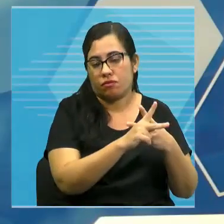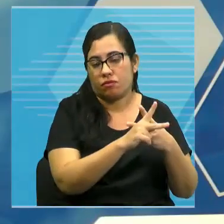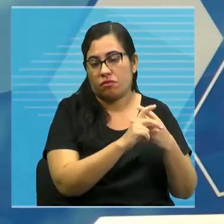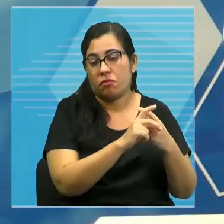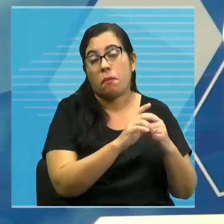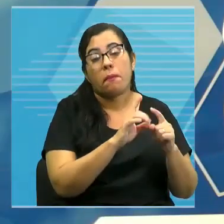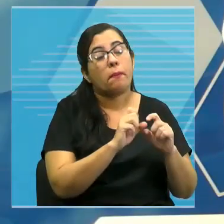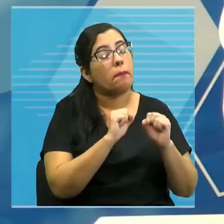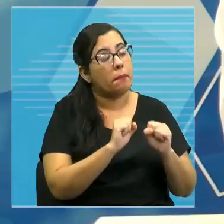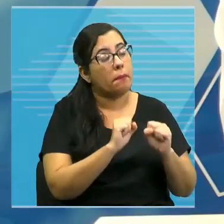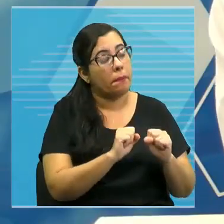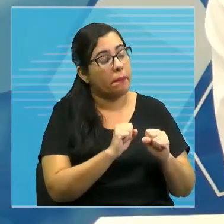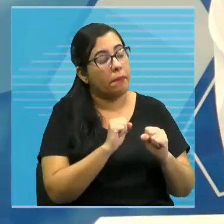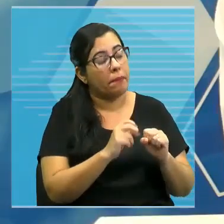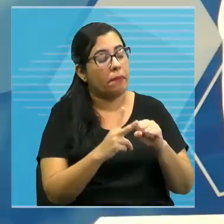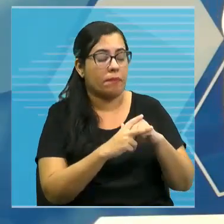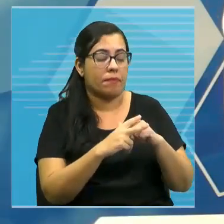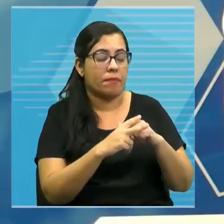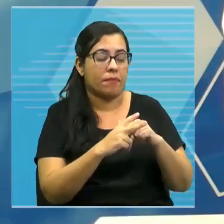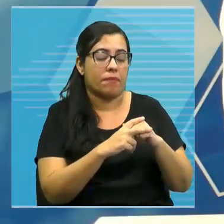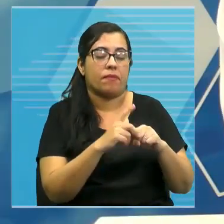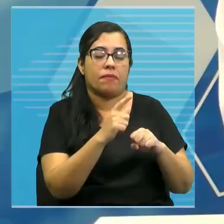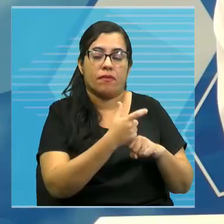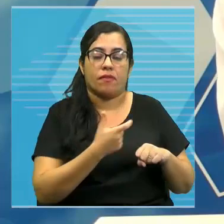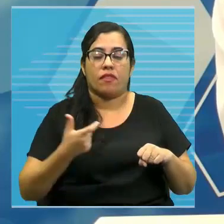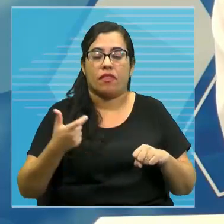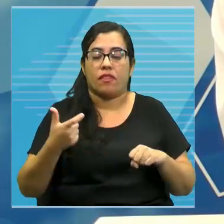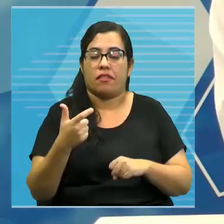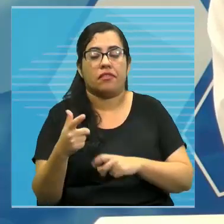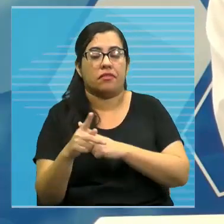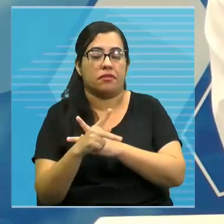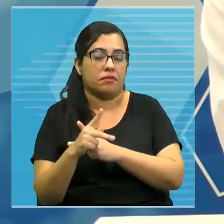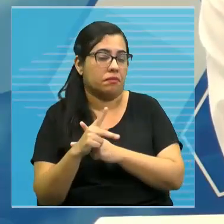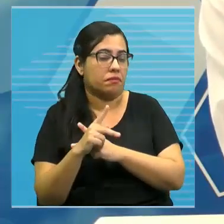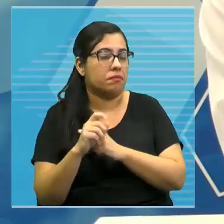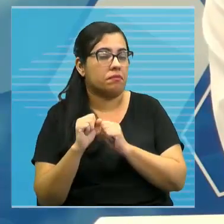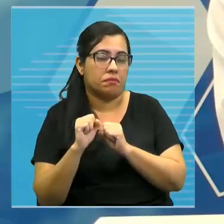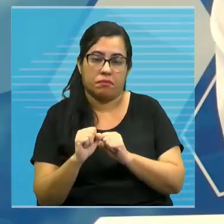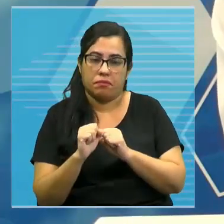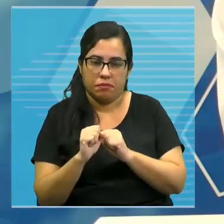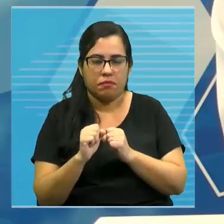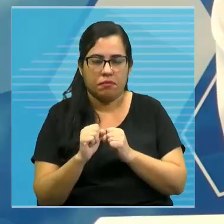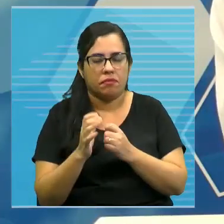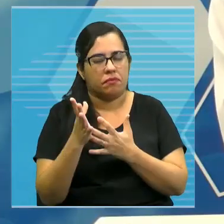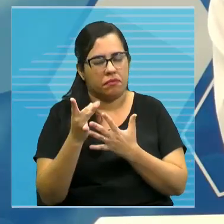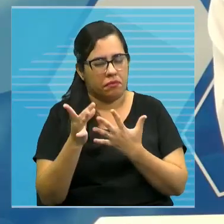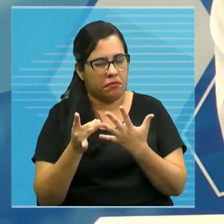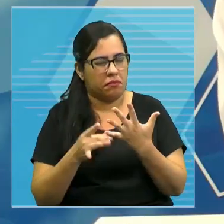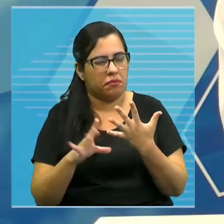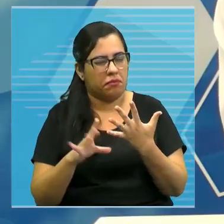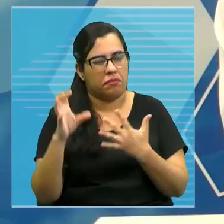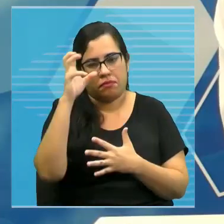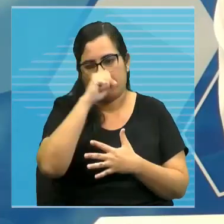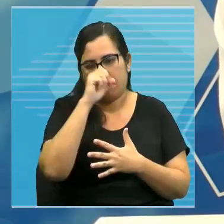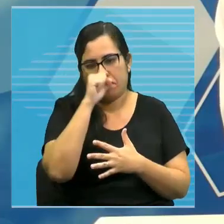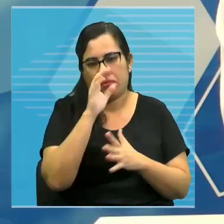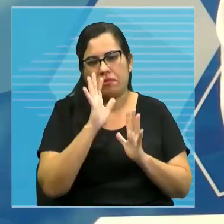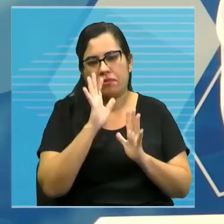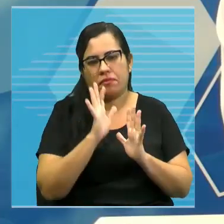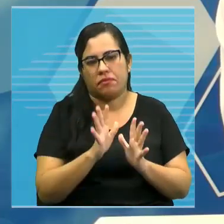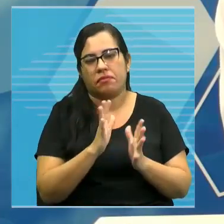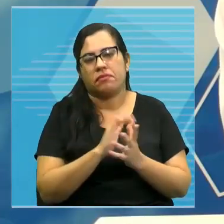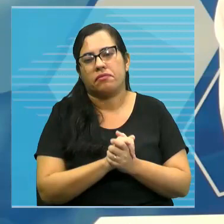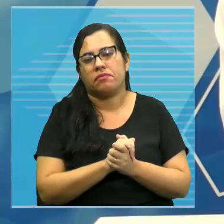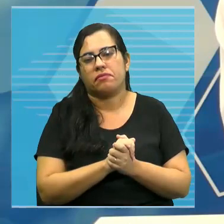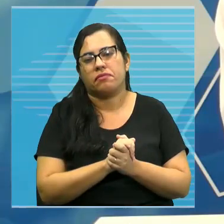depois do verbo a gente vai conhecer todos esses detalhes né Desse conteúdo sempre com um